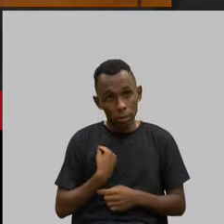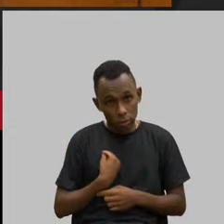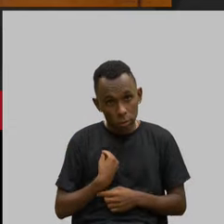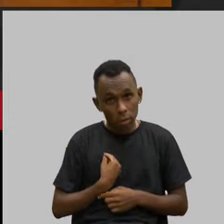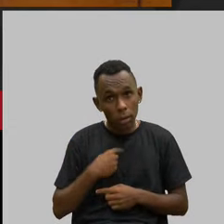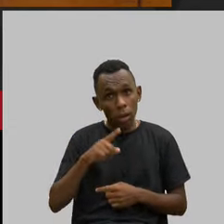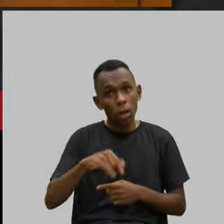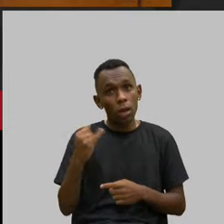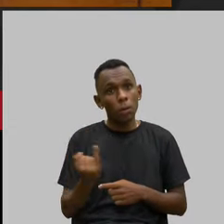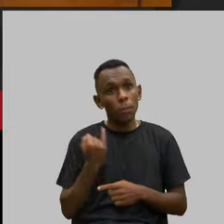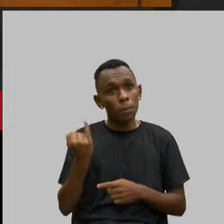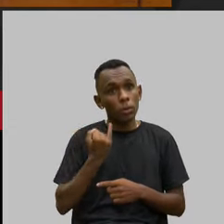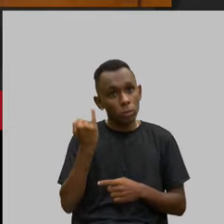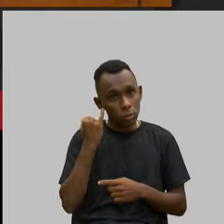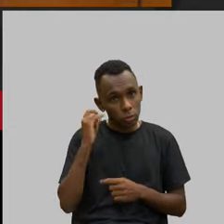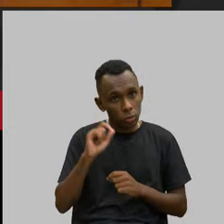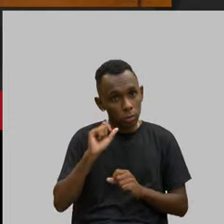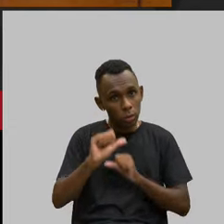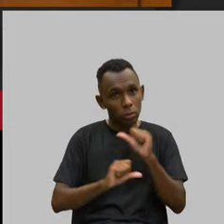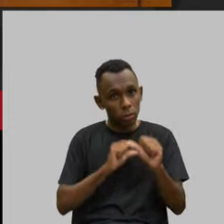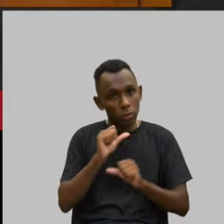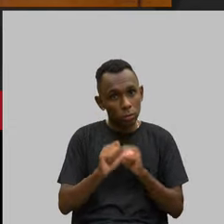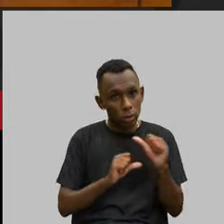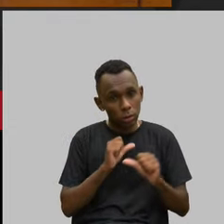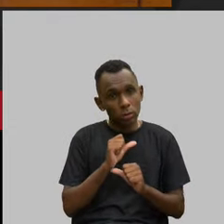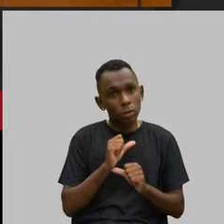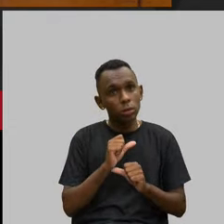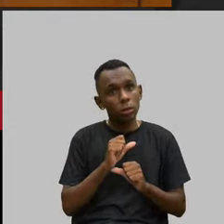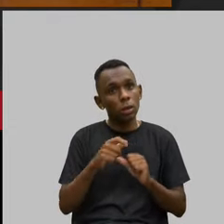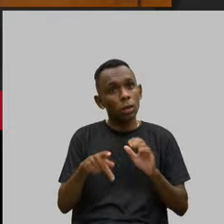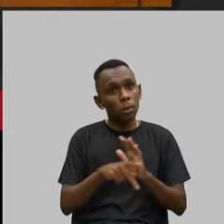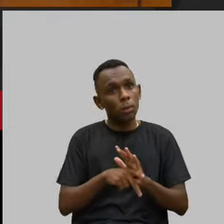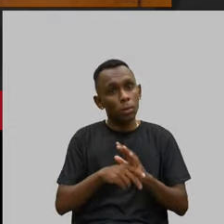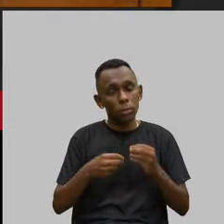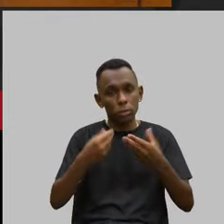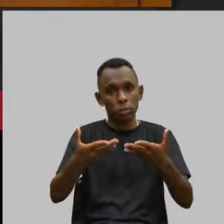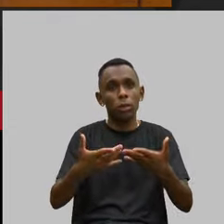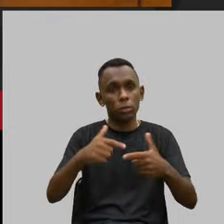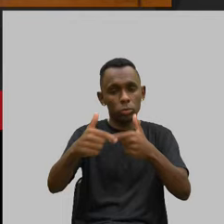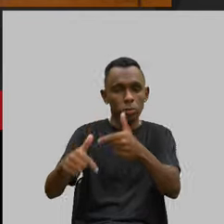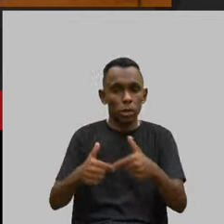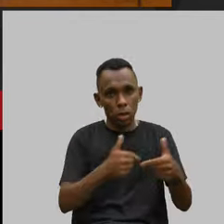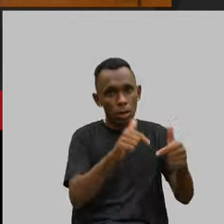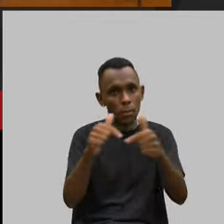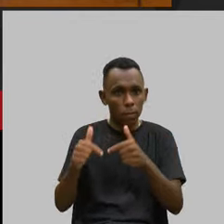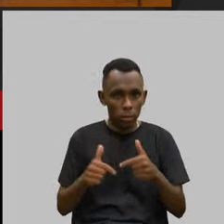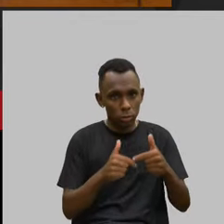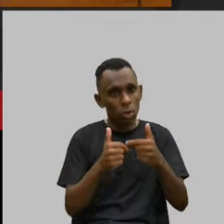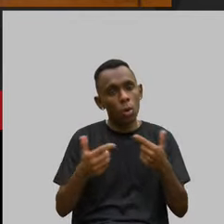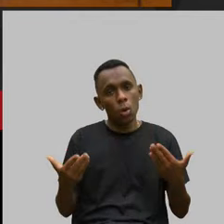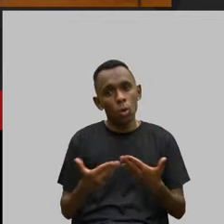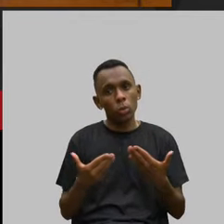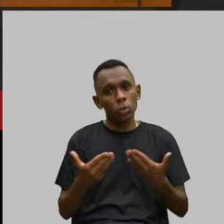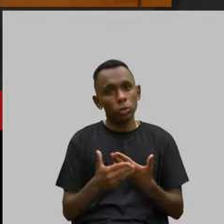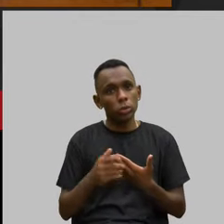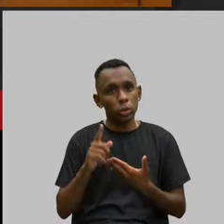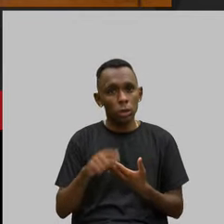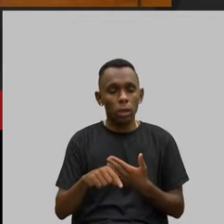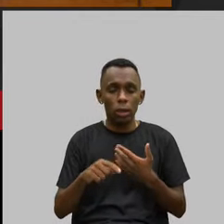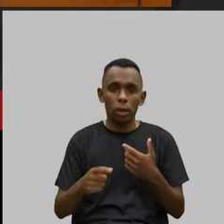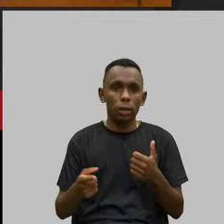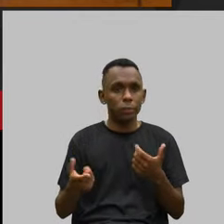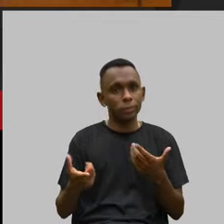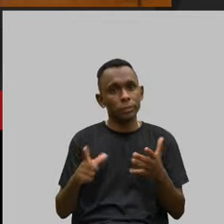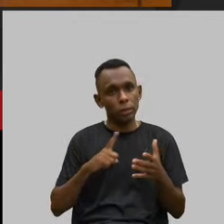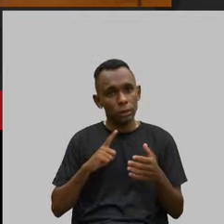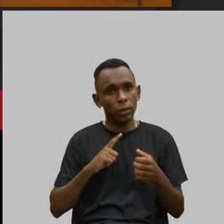importância do da mudança que vai ser na prestação do serviço aos ao servidor que hoje é conveniado então assim